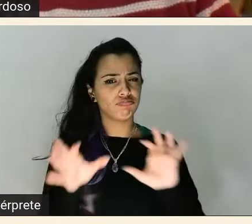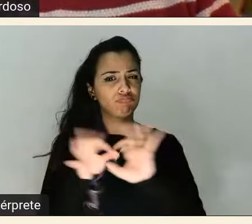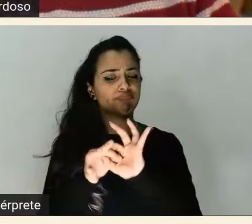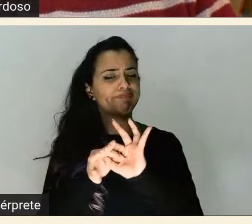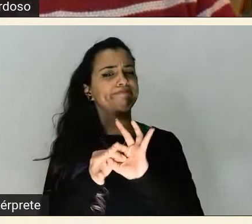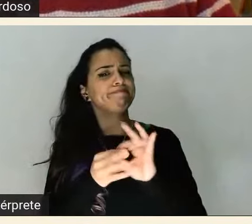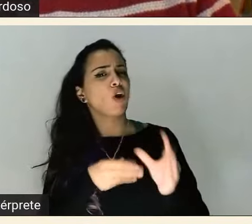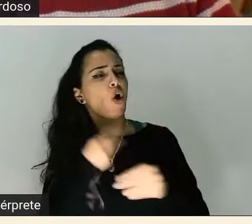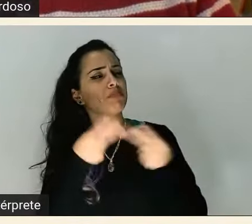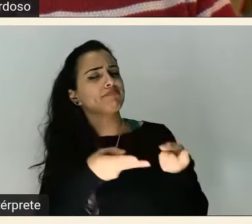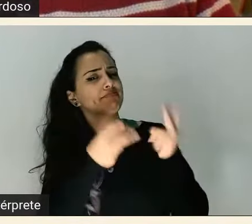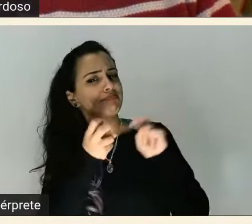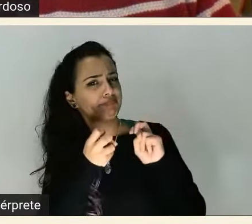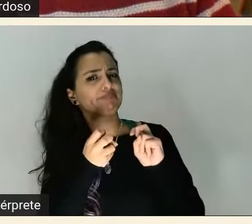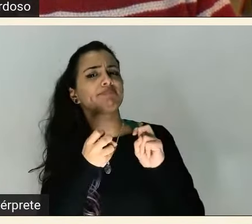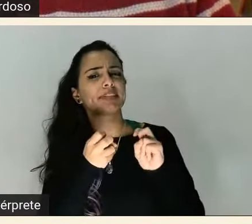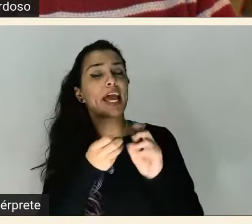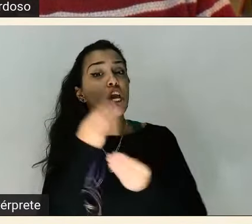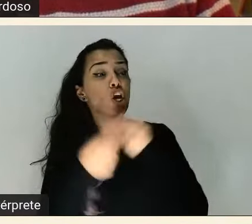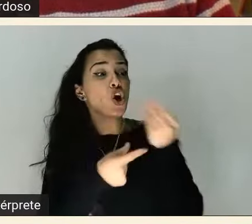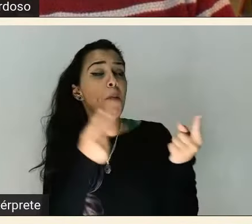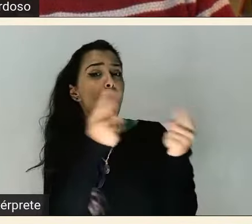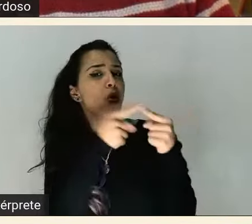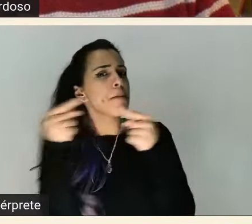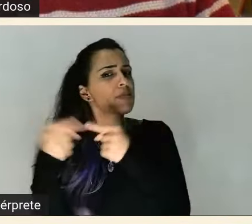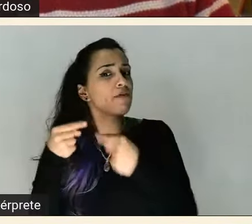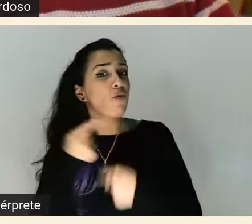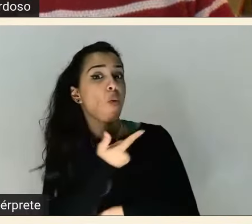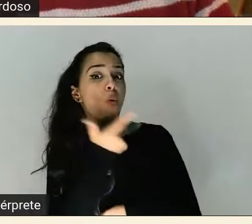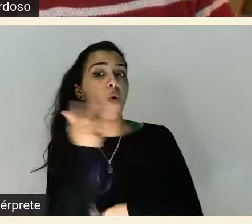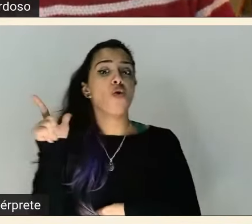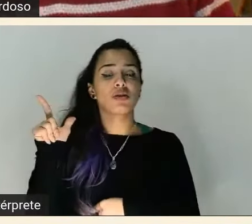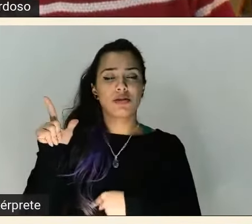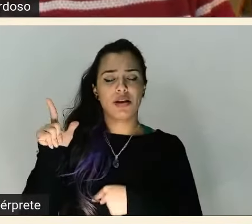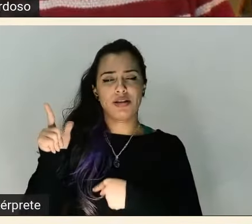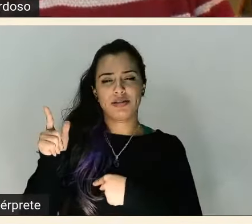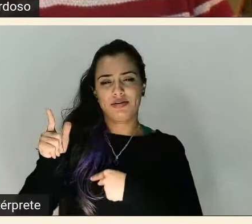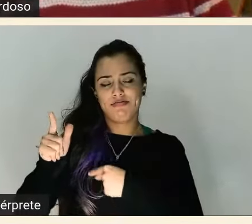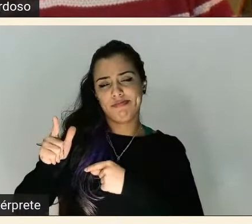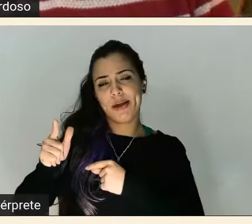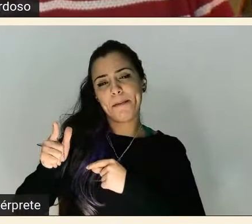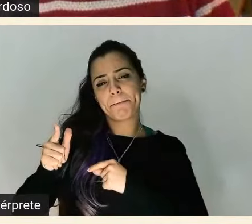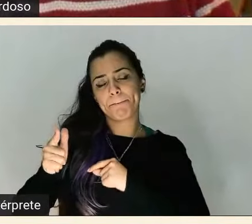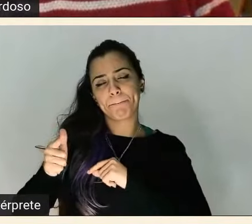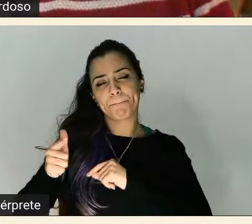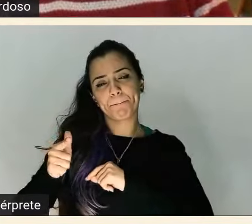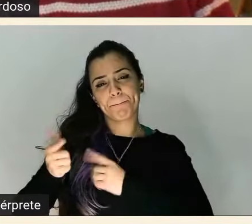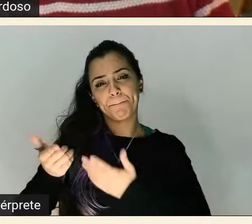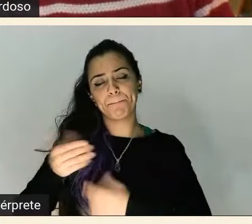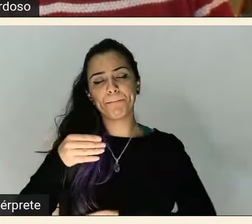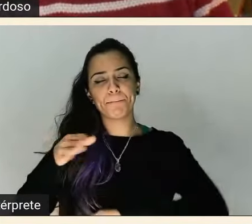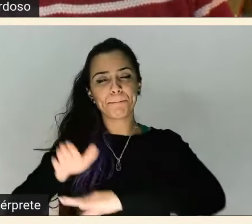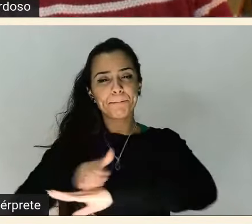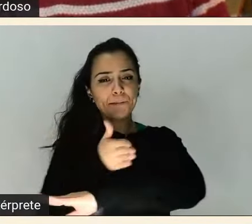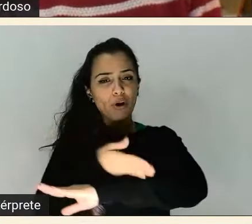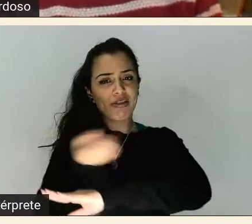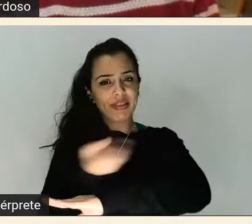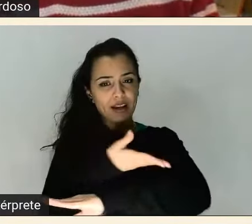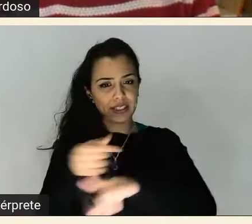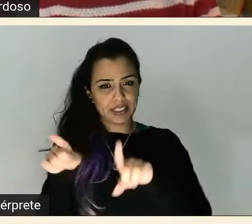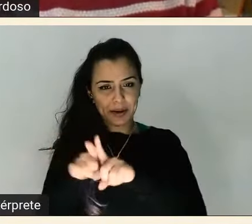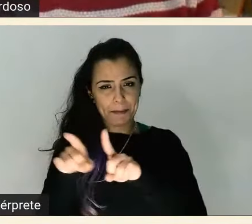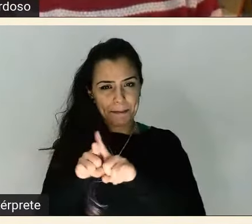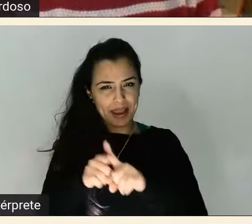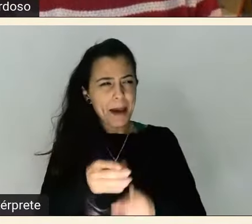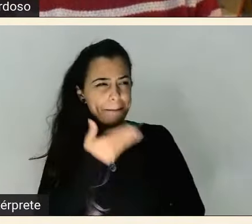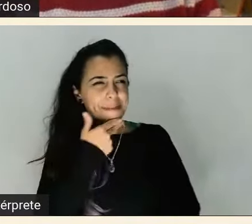percepção, dialogava com outras narrativas modernistas. Quer responder essa primeiro, depois a gente vai para a Posso responder? próxima? Acho que é Sim,